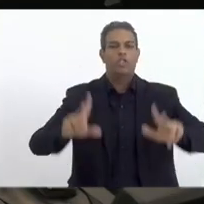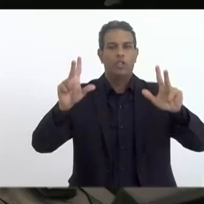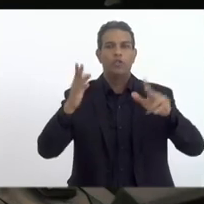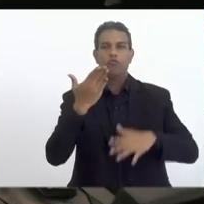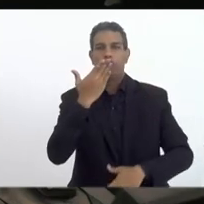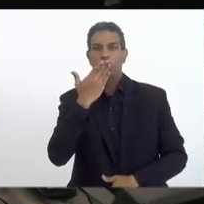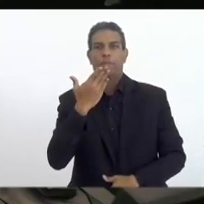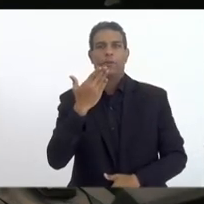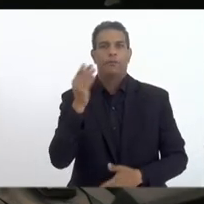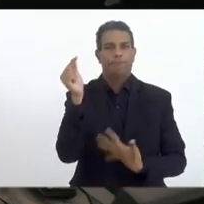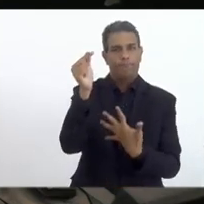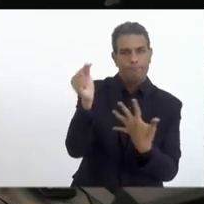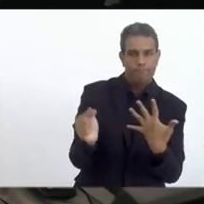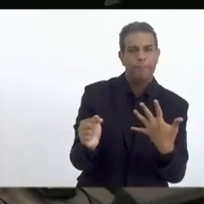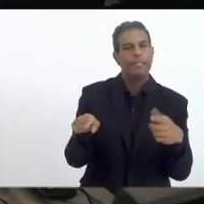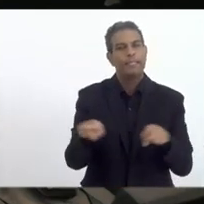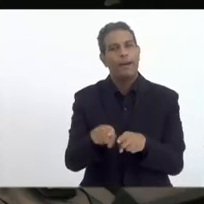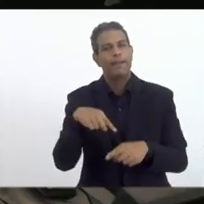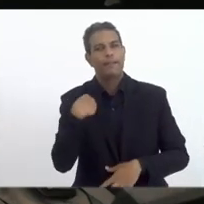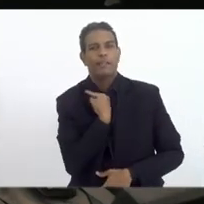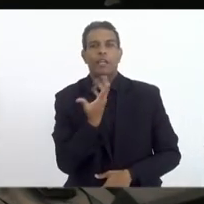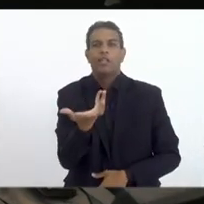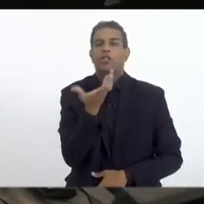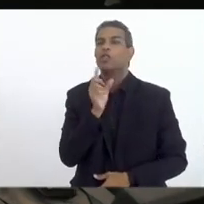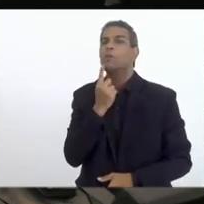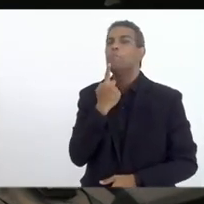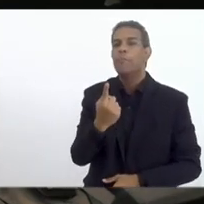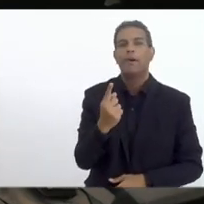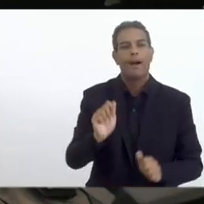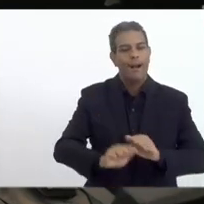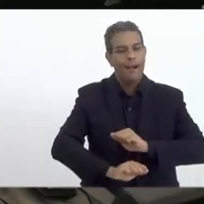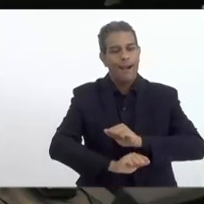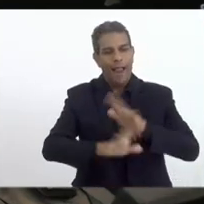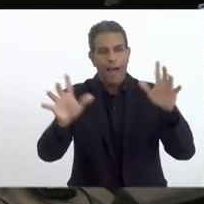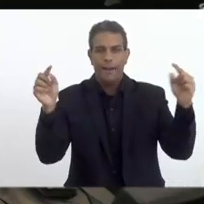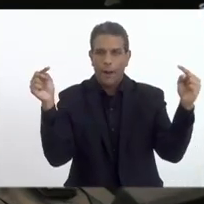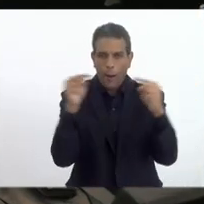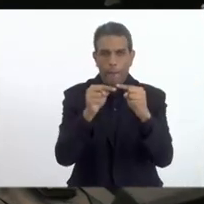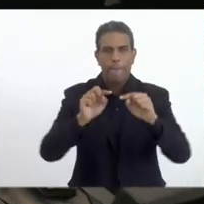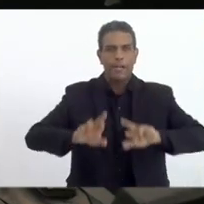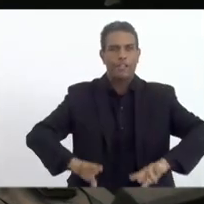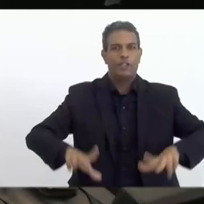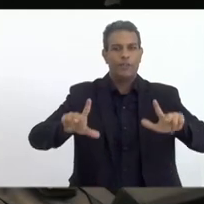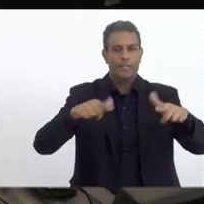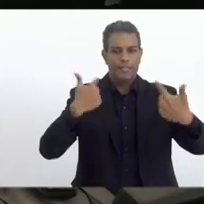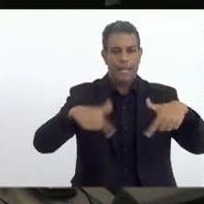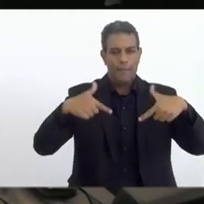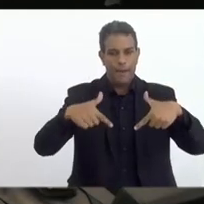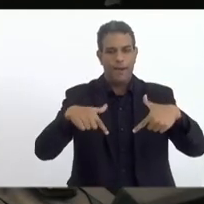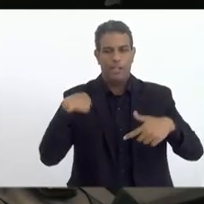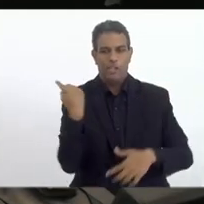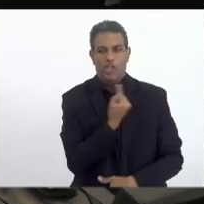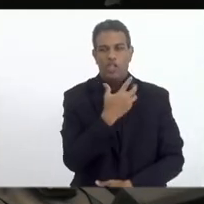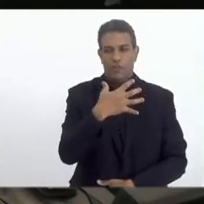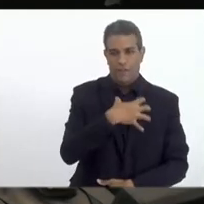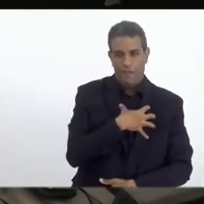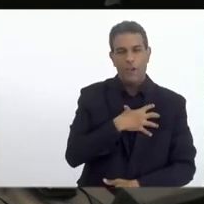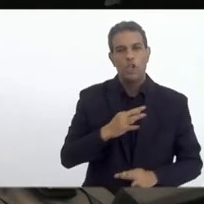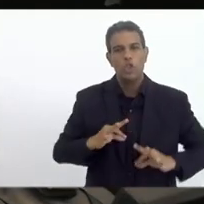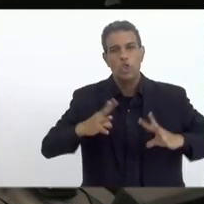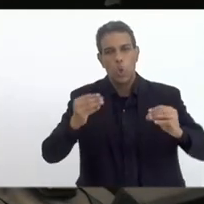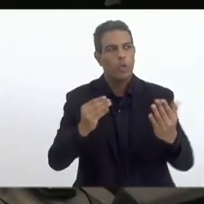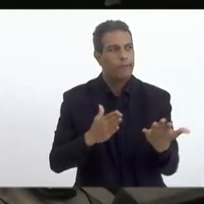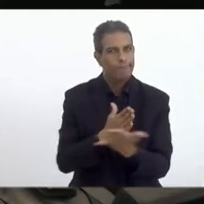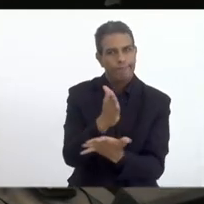função e diferença de salário. O que a gente quer apenas é que se torne mais real a diferença de trabalho que a gente tem, porque todo servidor